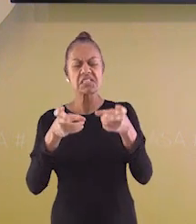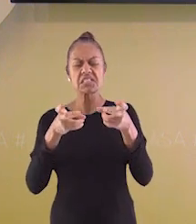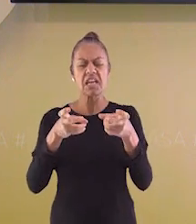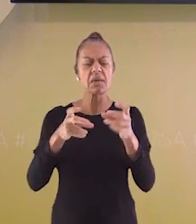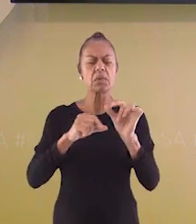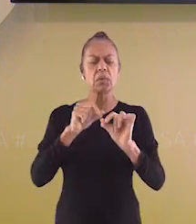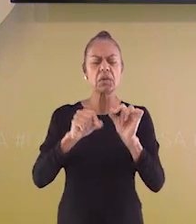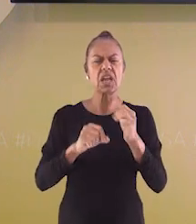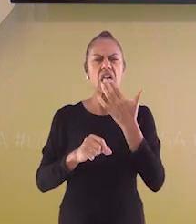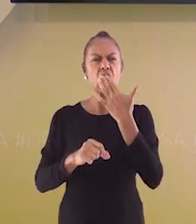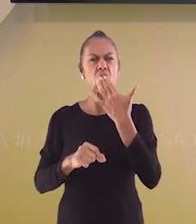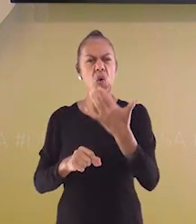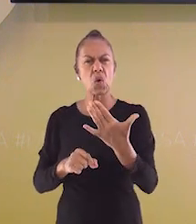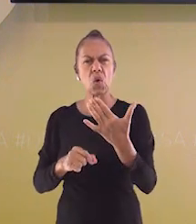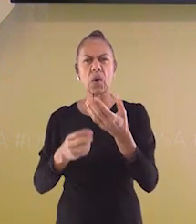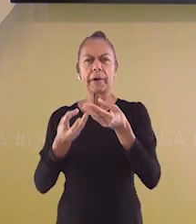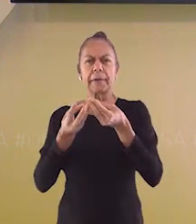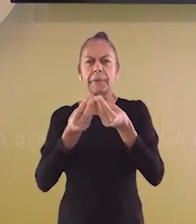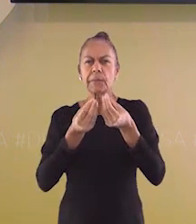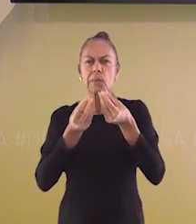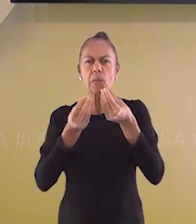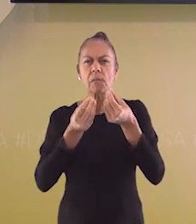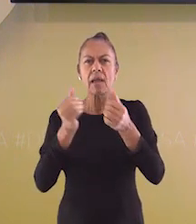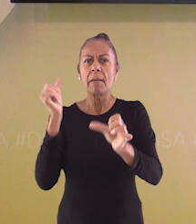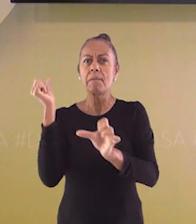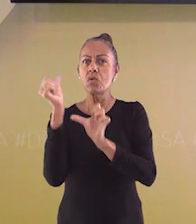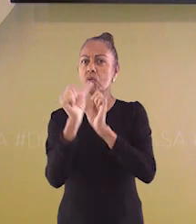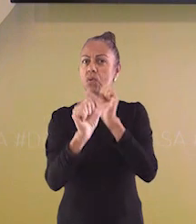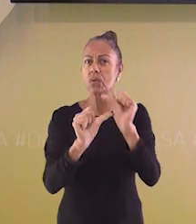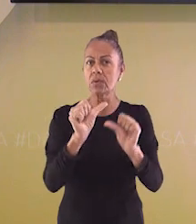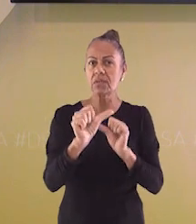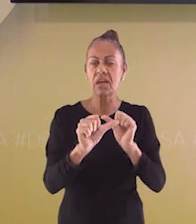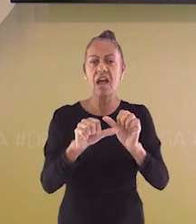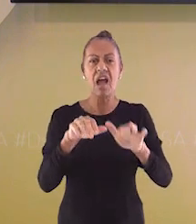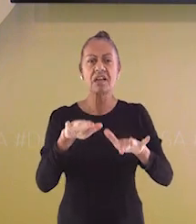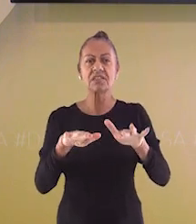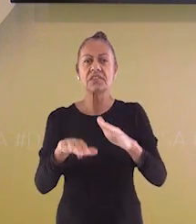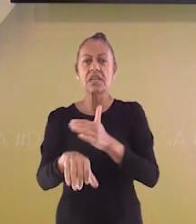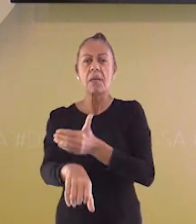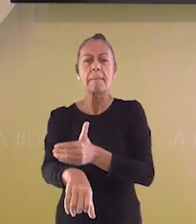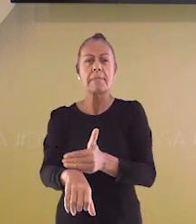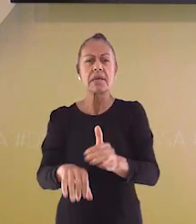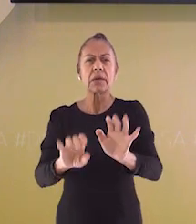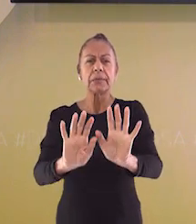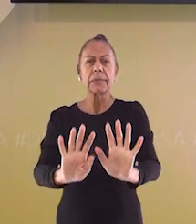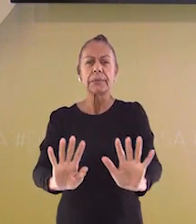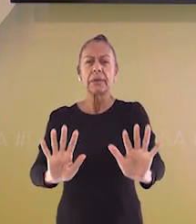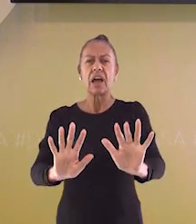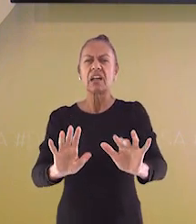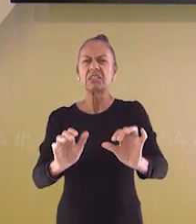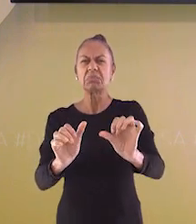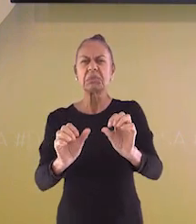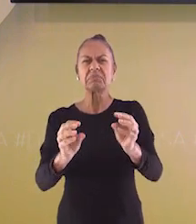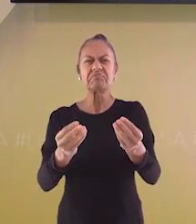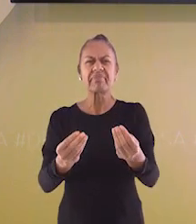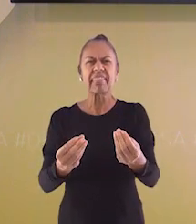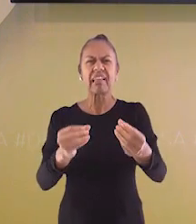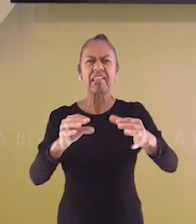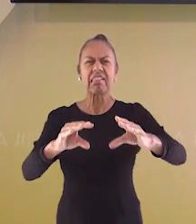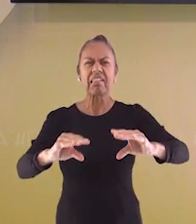dela, mudou o odor, né, o sabor. Às vezes era uma água cristalina e ficou turva. E a